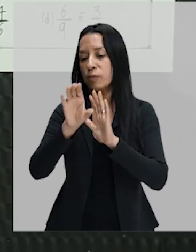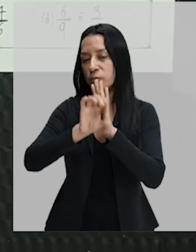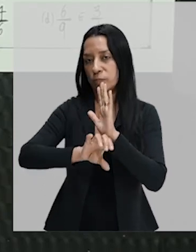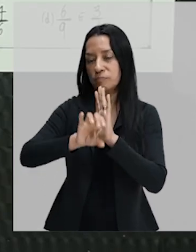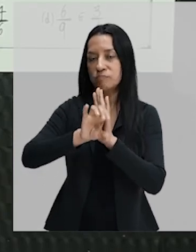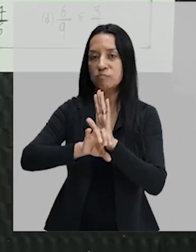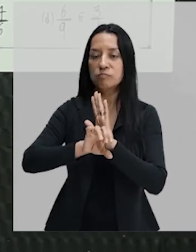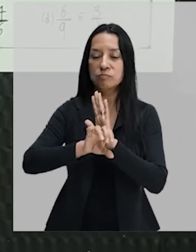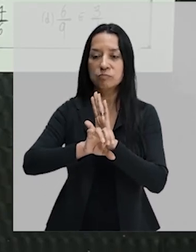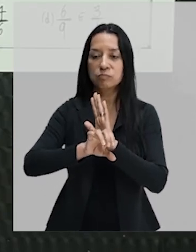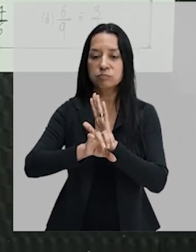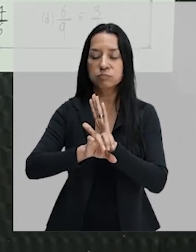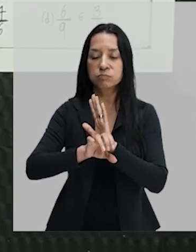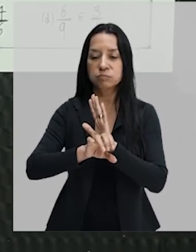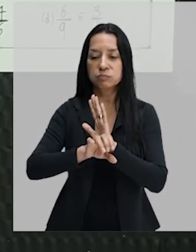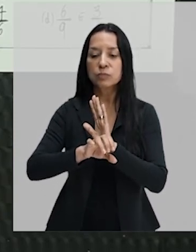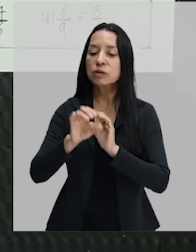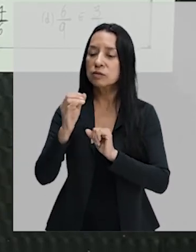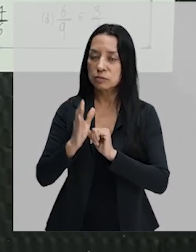definir